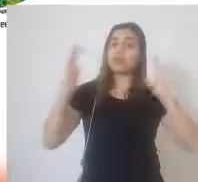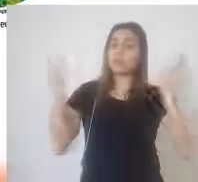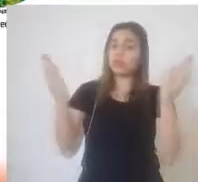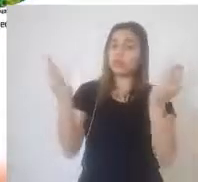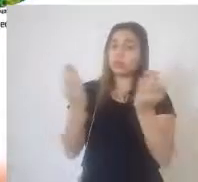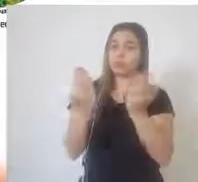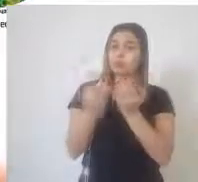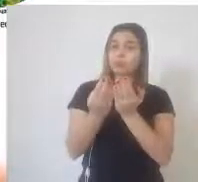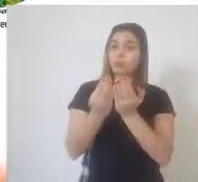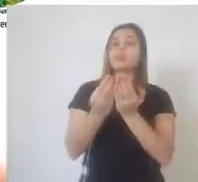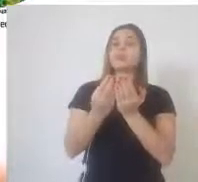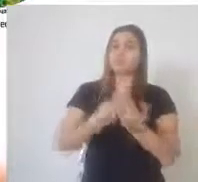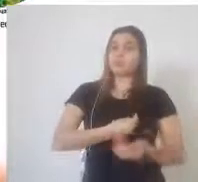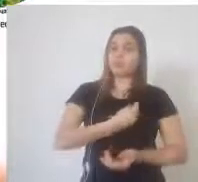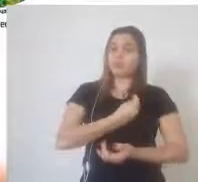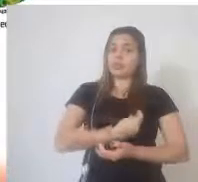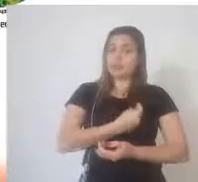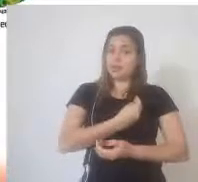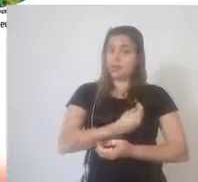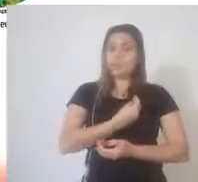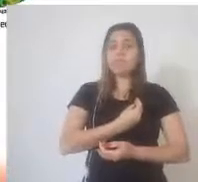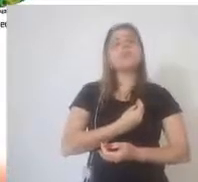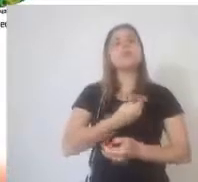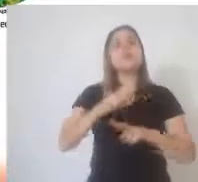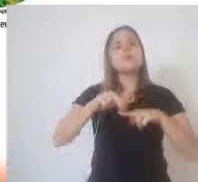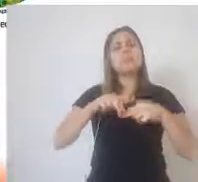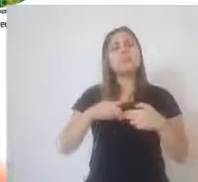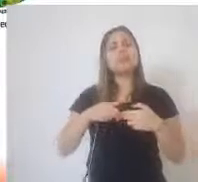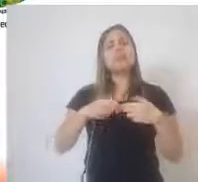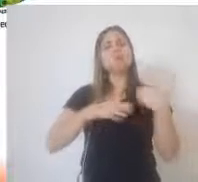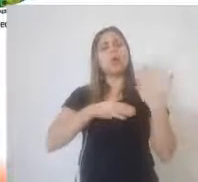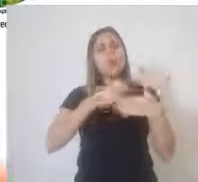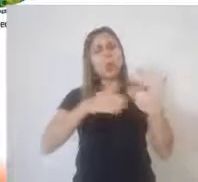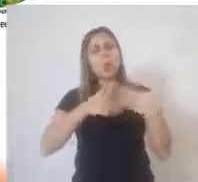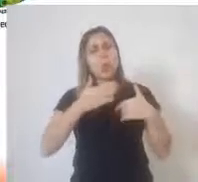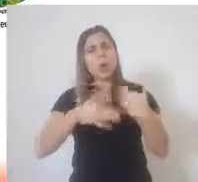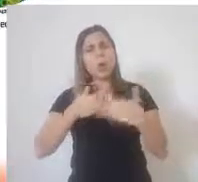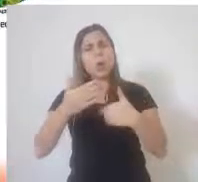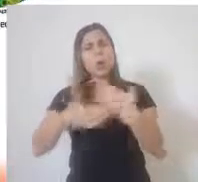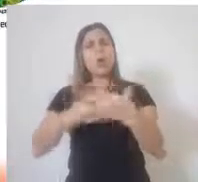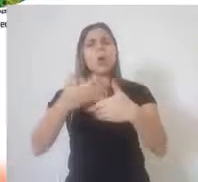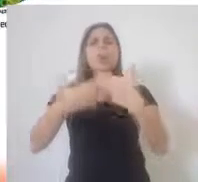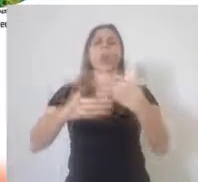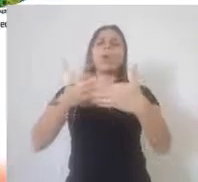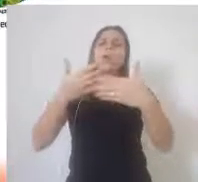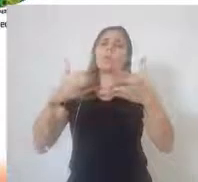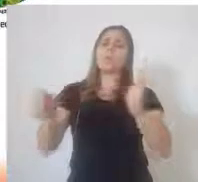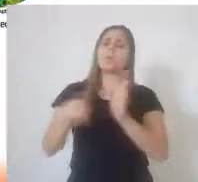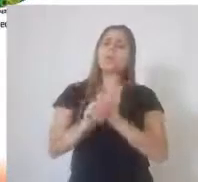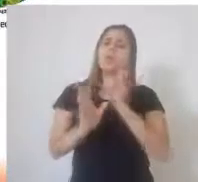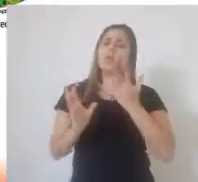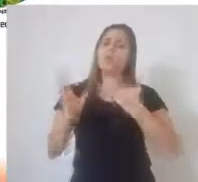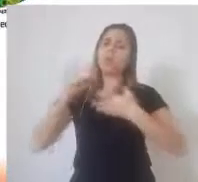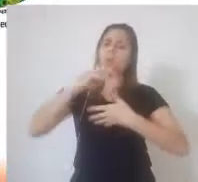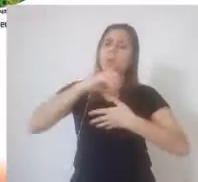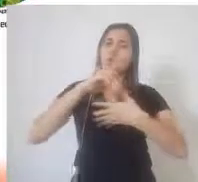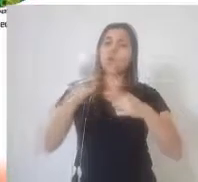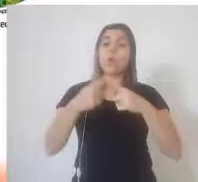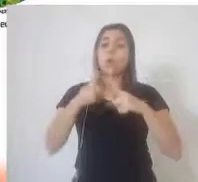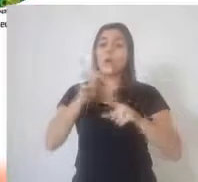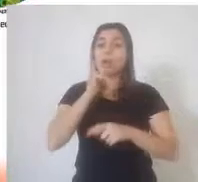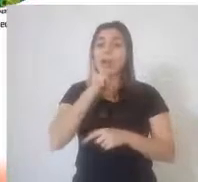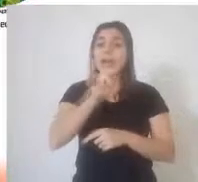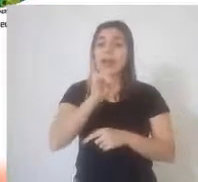para a atmosfera, né, e não é aproveitado. Por isso que ao longo das teias alimentares, ao longo das